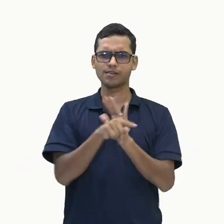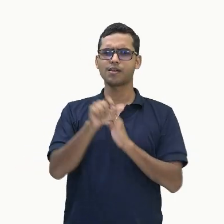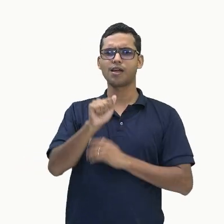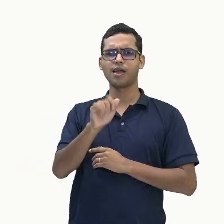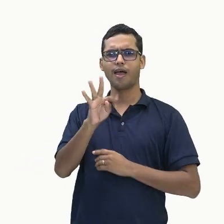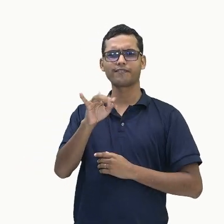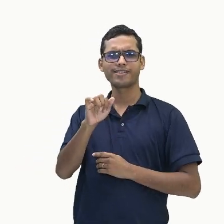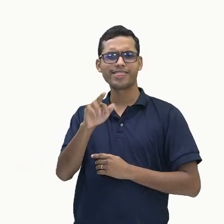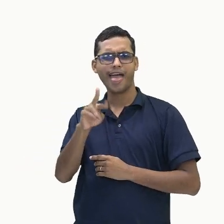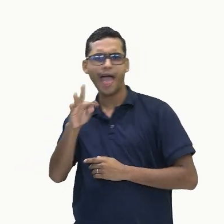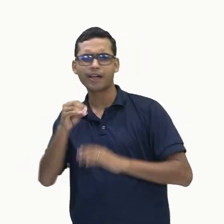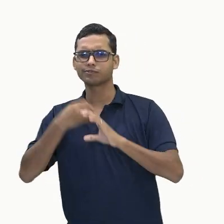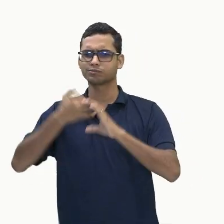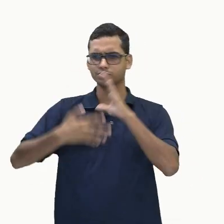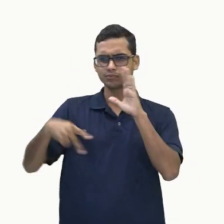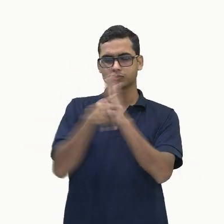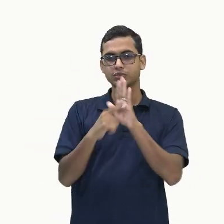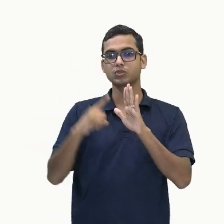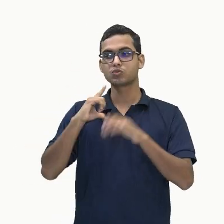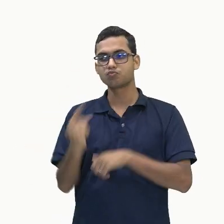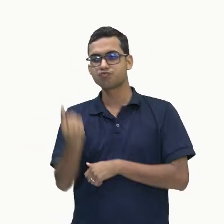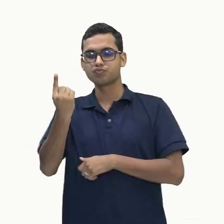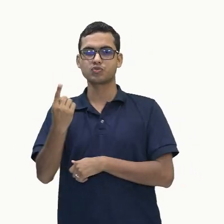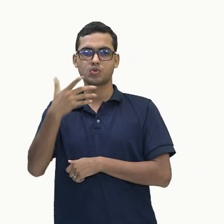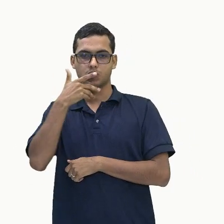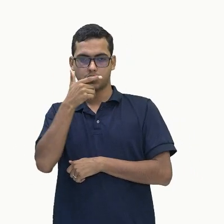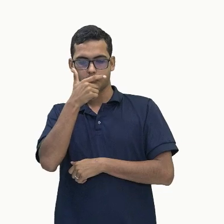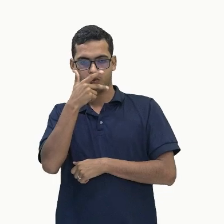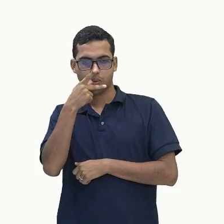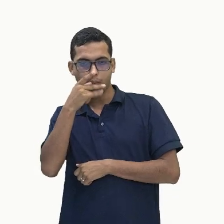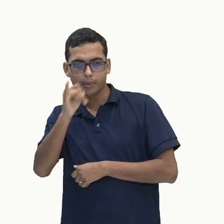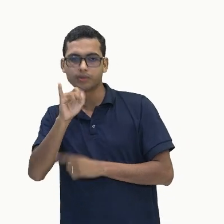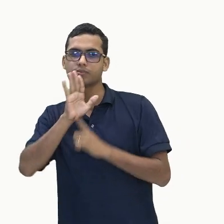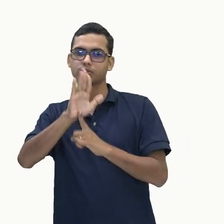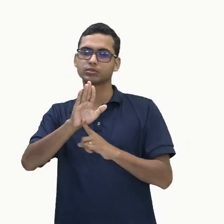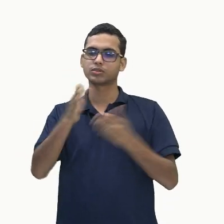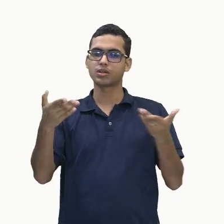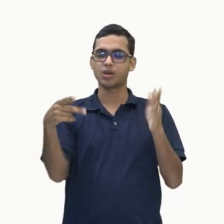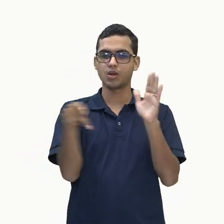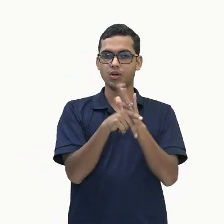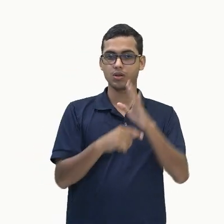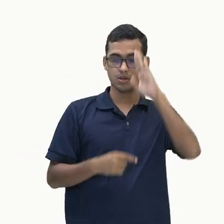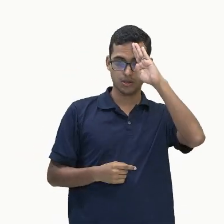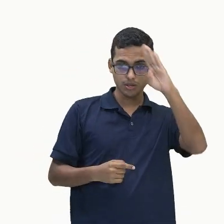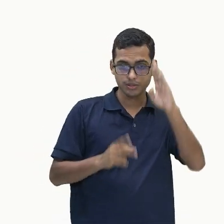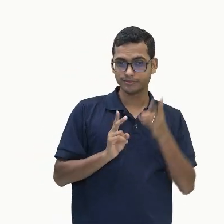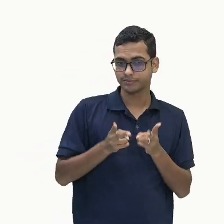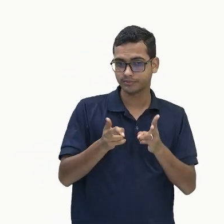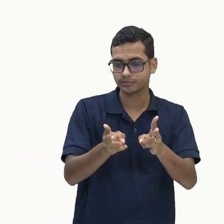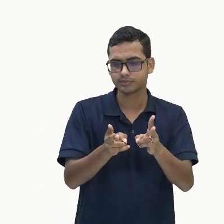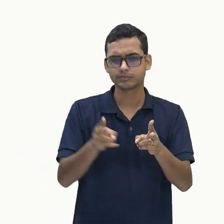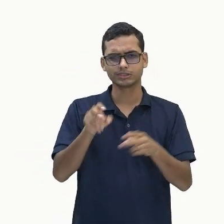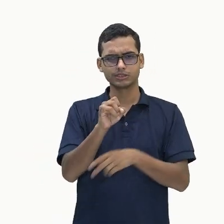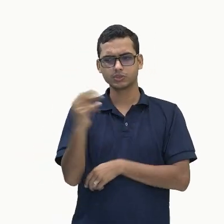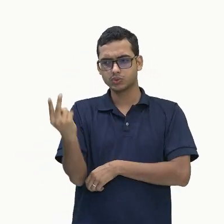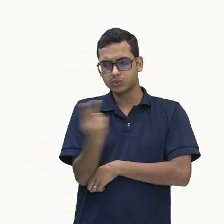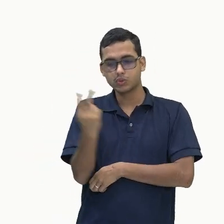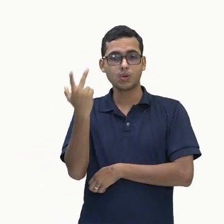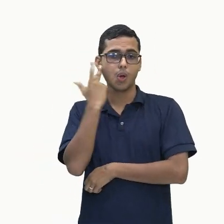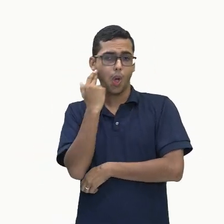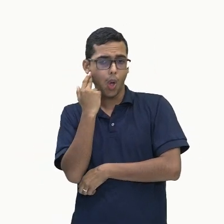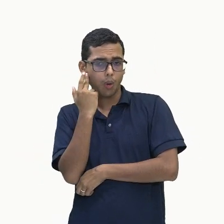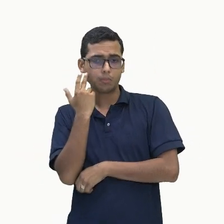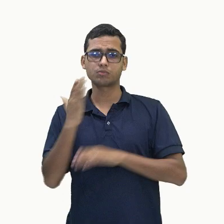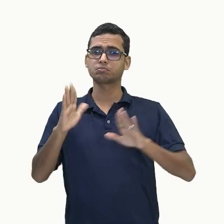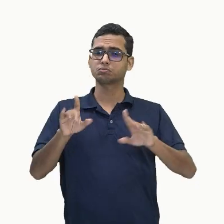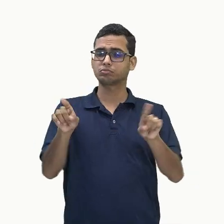teria que mostrar a característica. Já o alelo dominante sempre se expressa. Então, se ambos os pais são normais, não daria